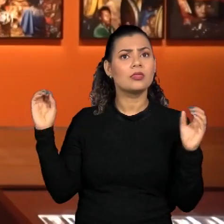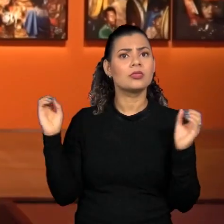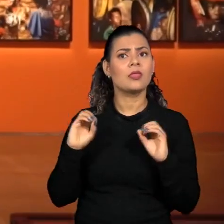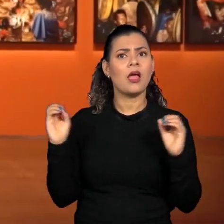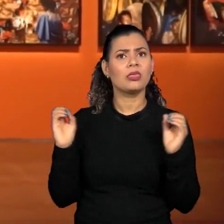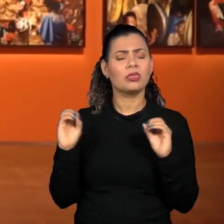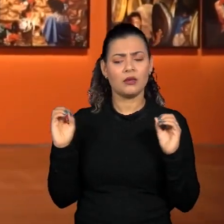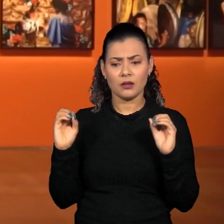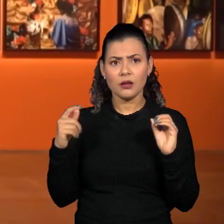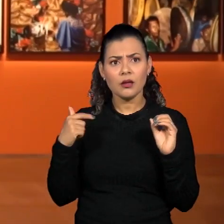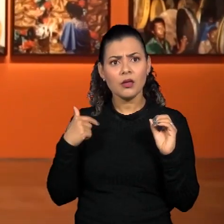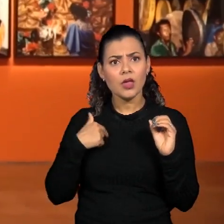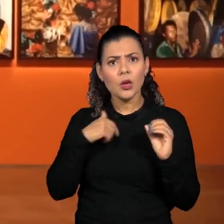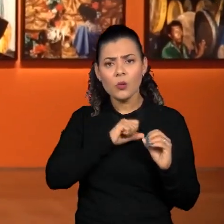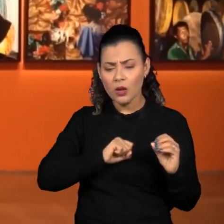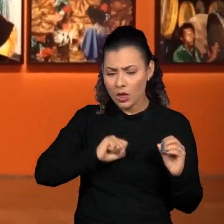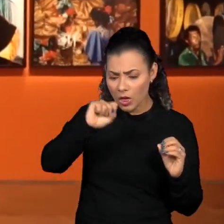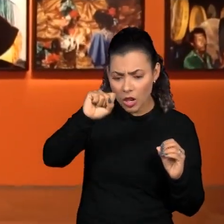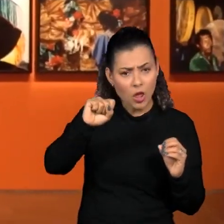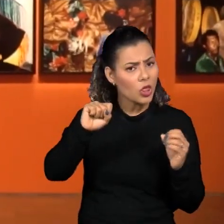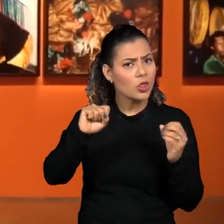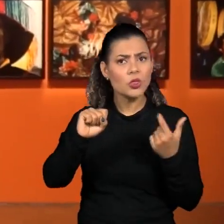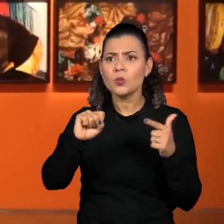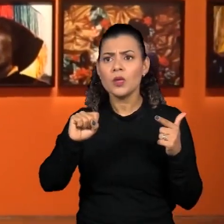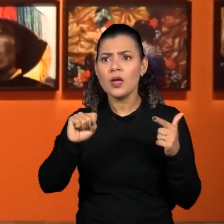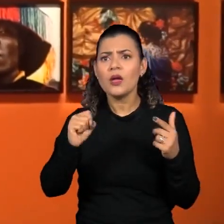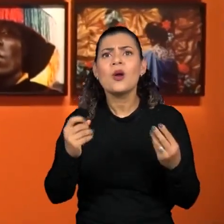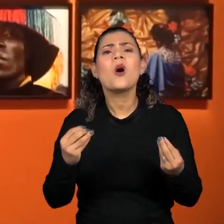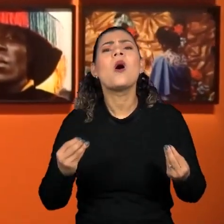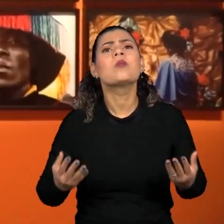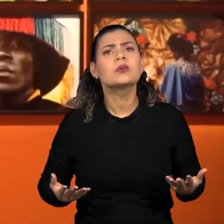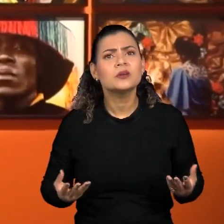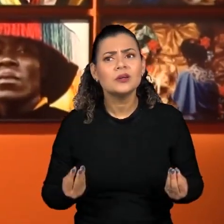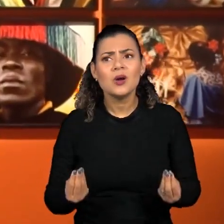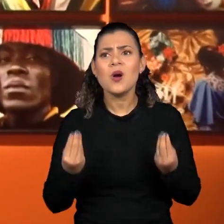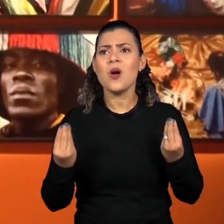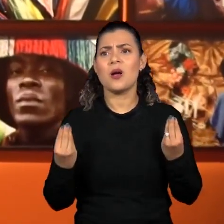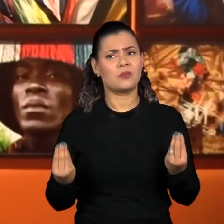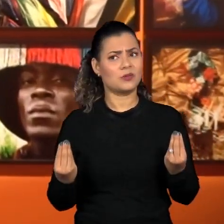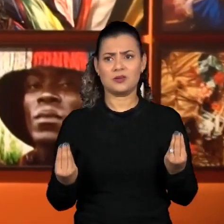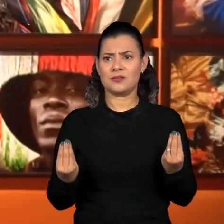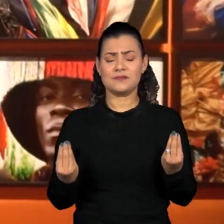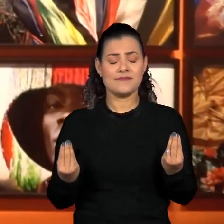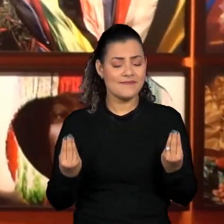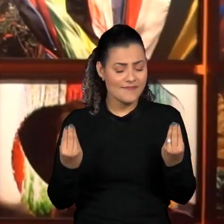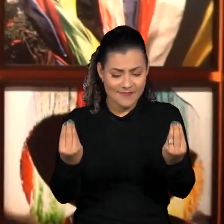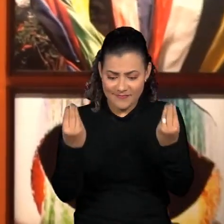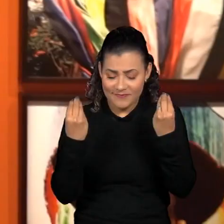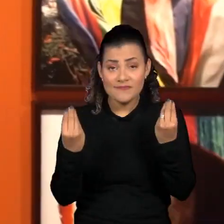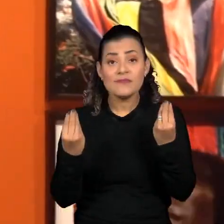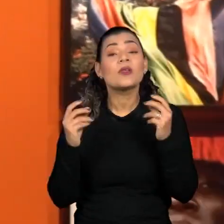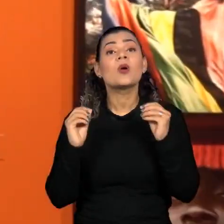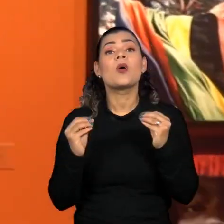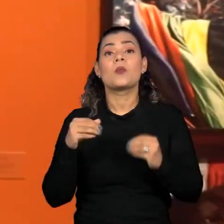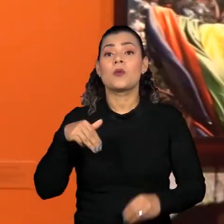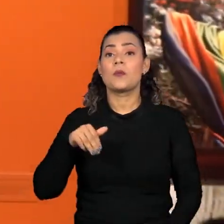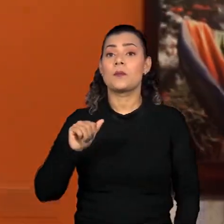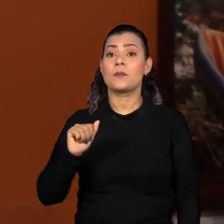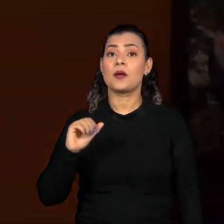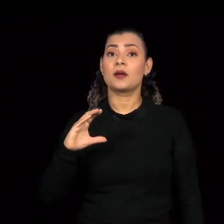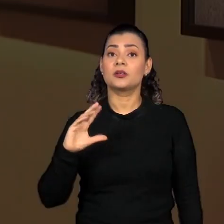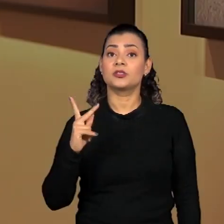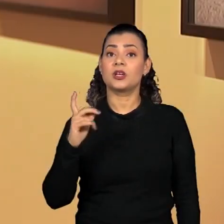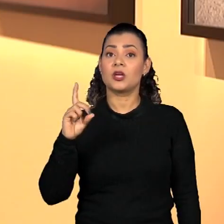você não tem os seus heróis. Que é isso, cara? Eu não sei nem como é que o Machado de Assis e o outro,